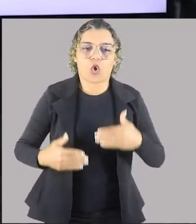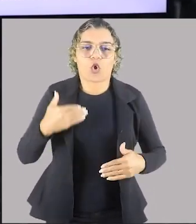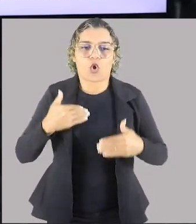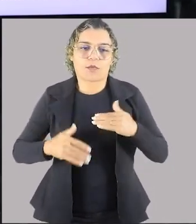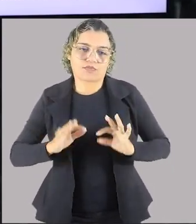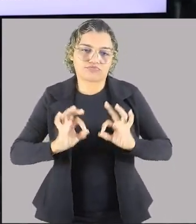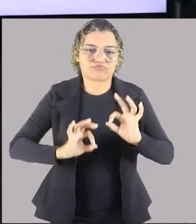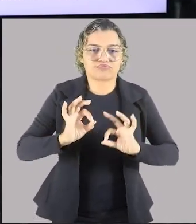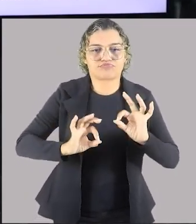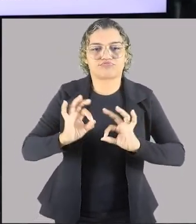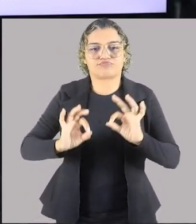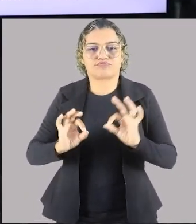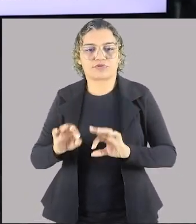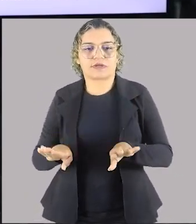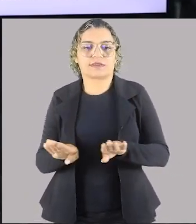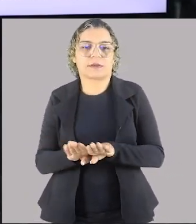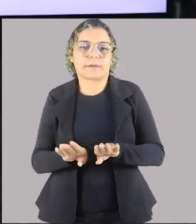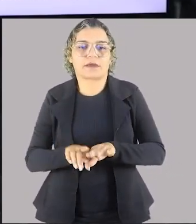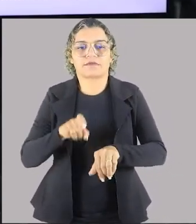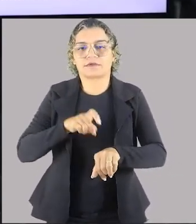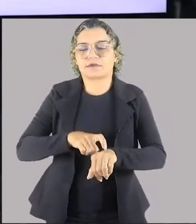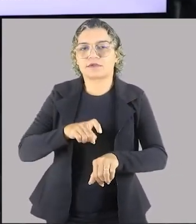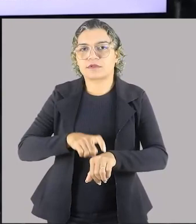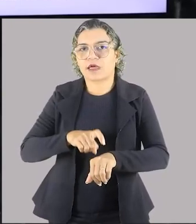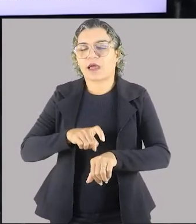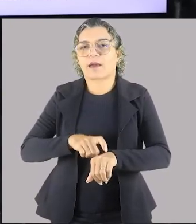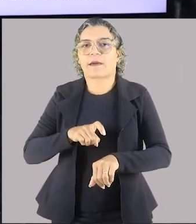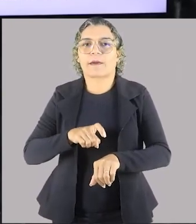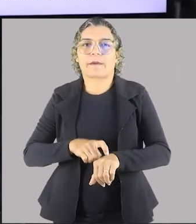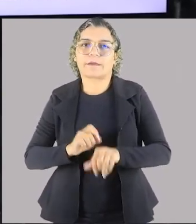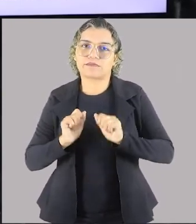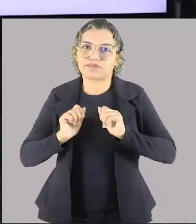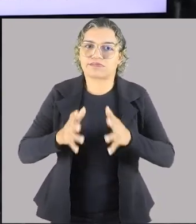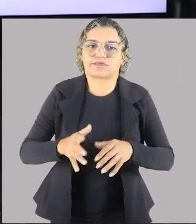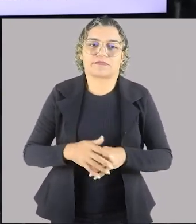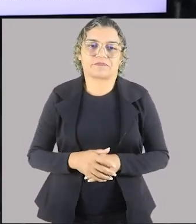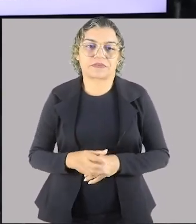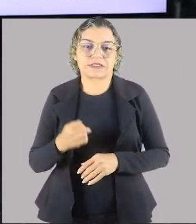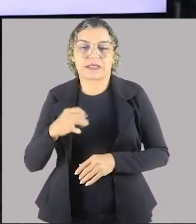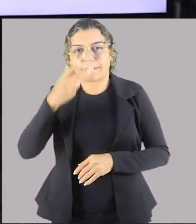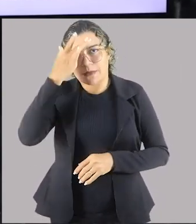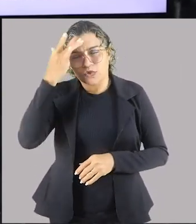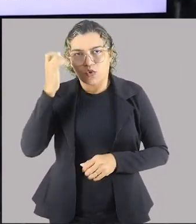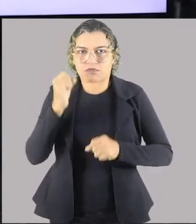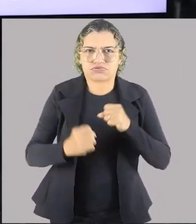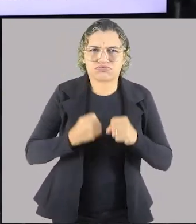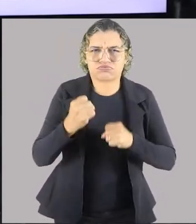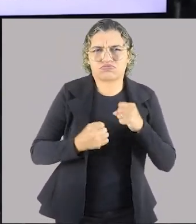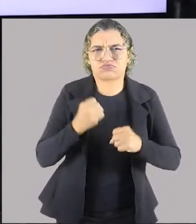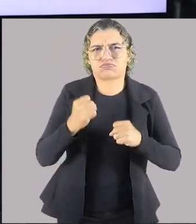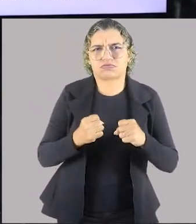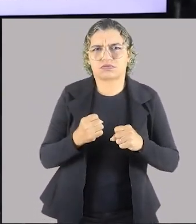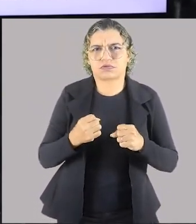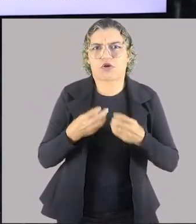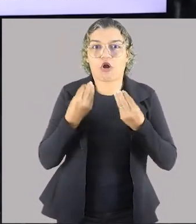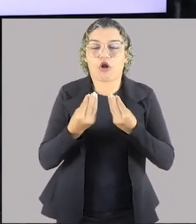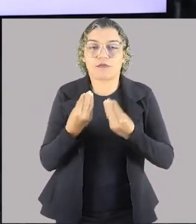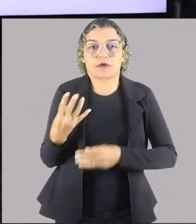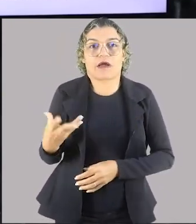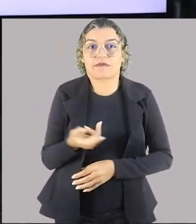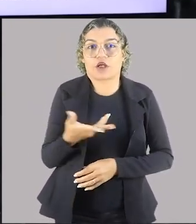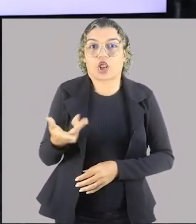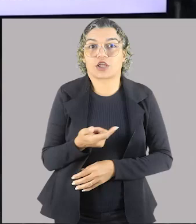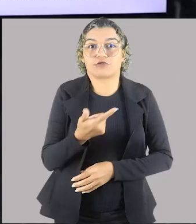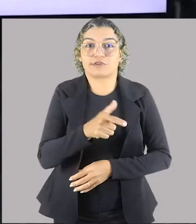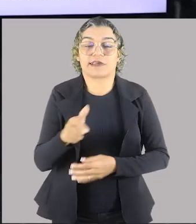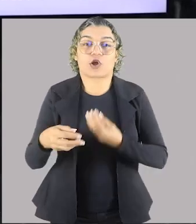física relacionada ao desempenho. Porque se o indivíduo ele é velocista e ele não tem velocidade, ele não vai conseguir ir bem nas